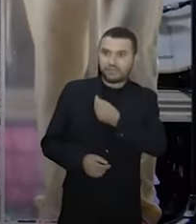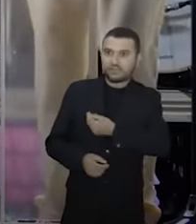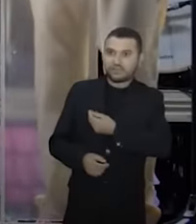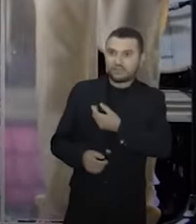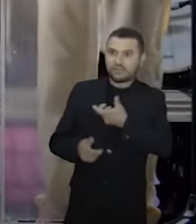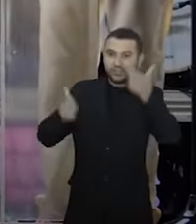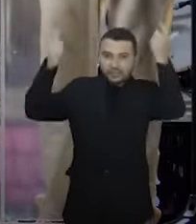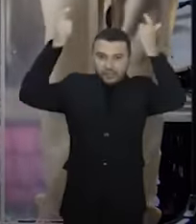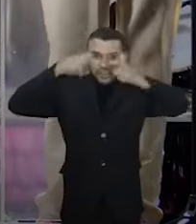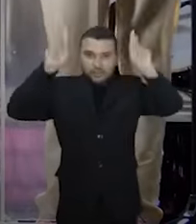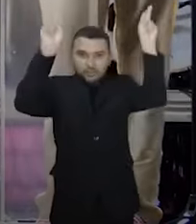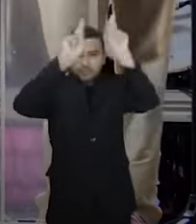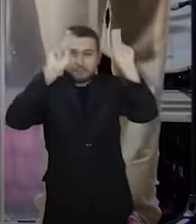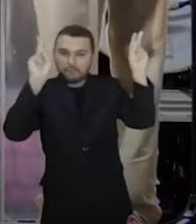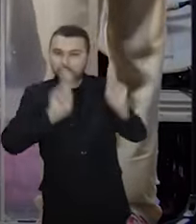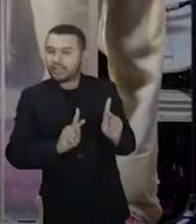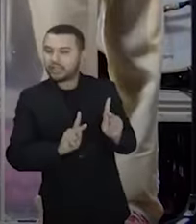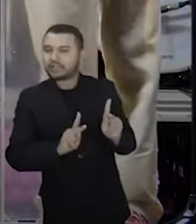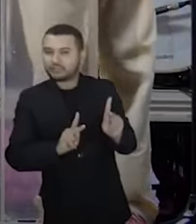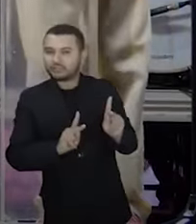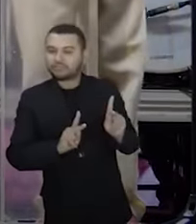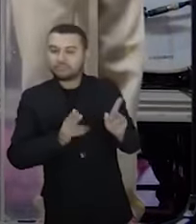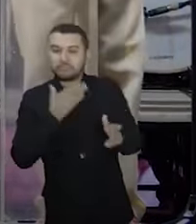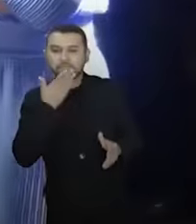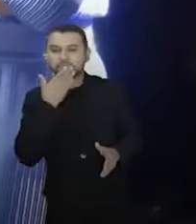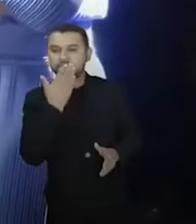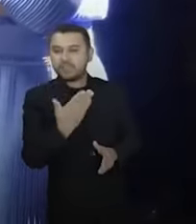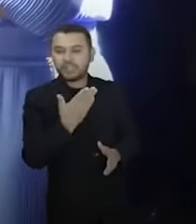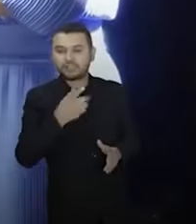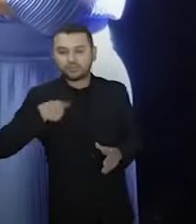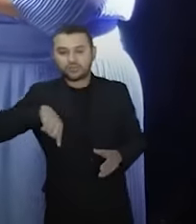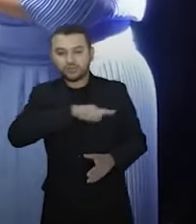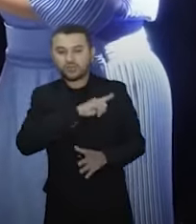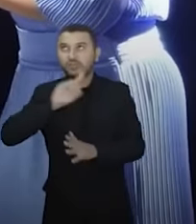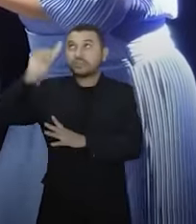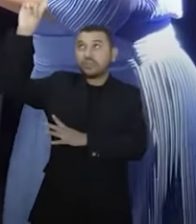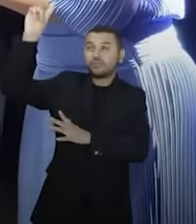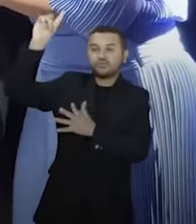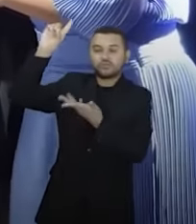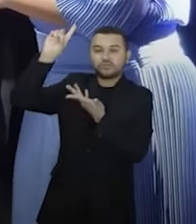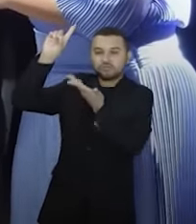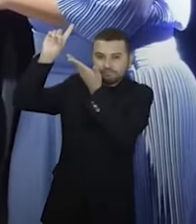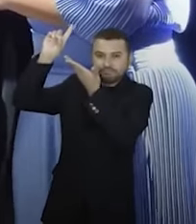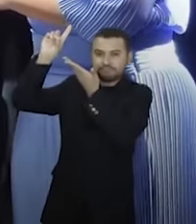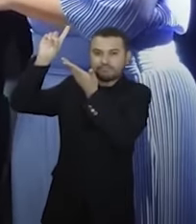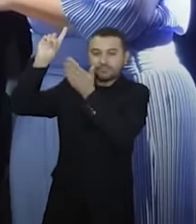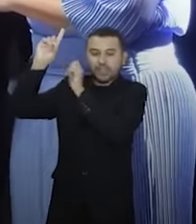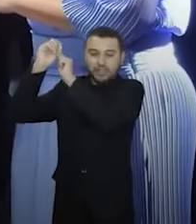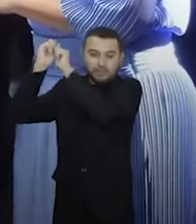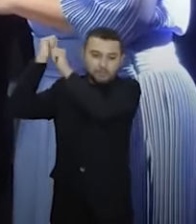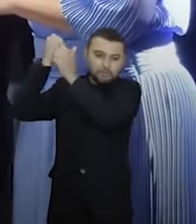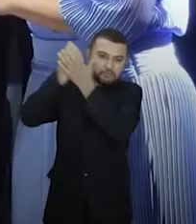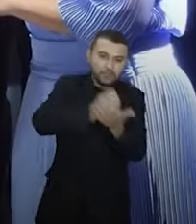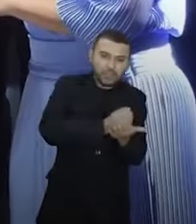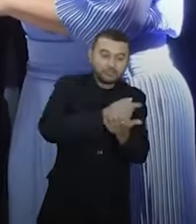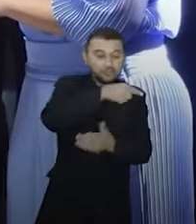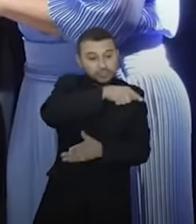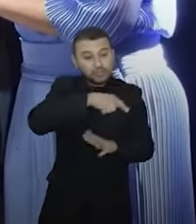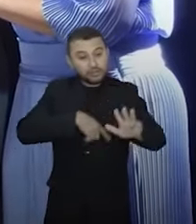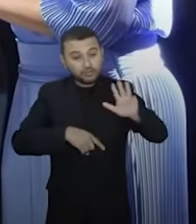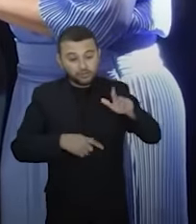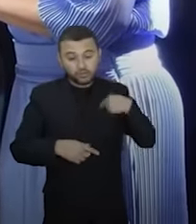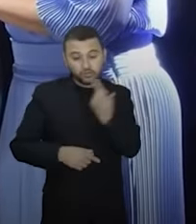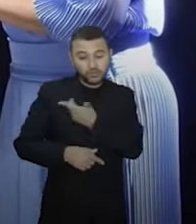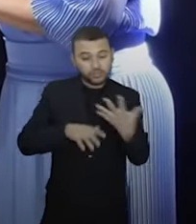paz pedem junto a Deus por ti. E nós que na terra